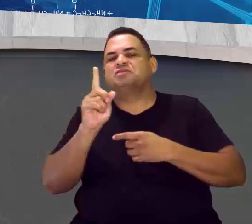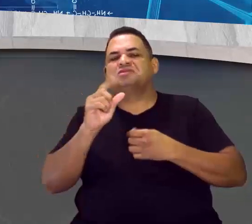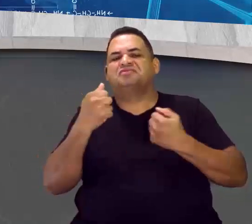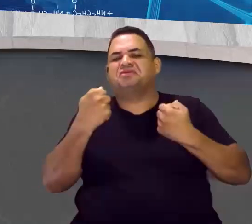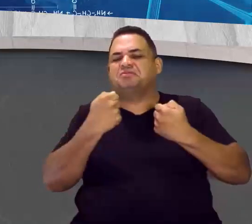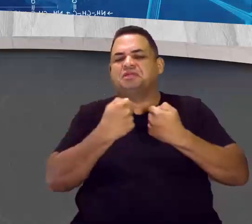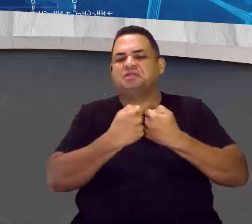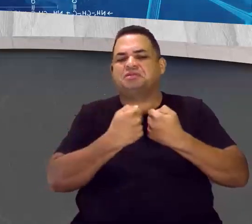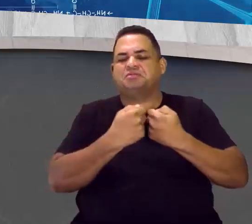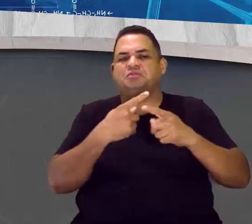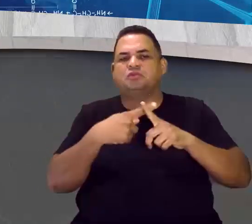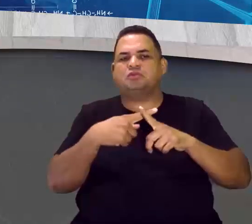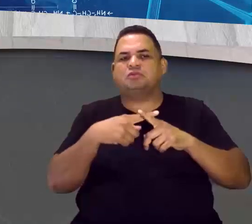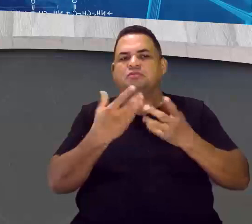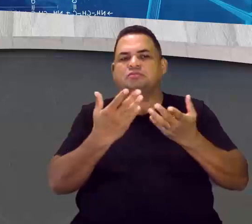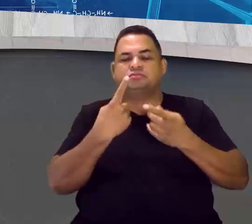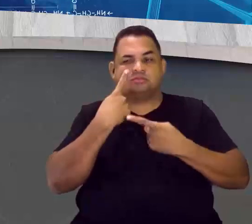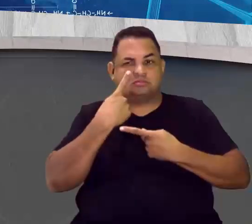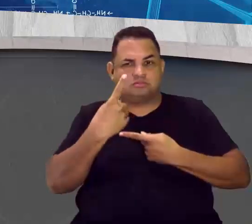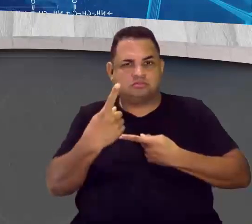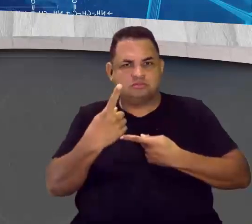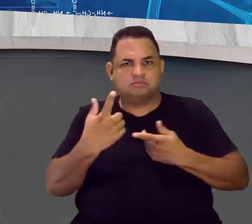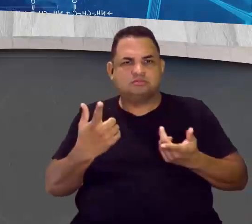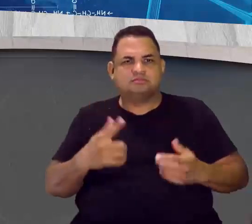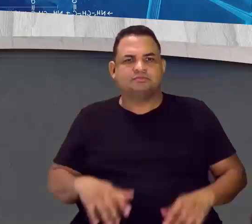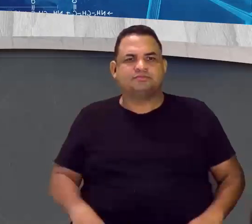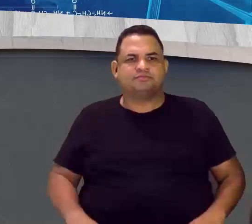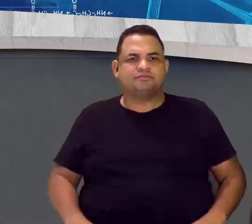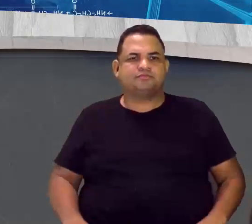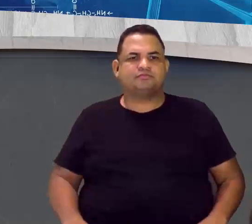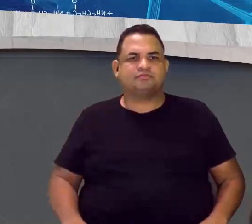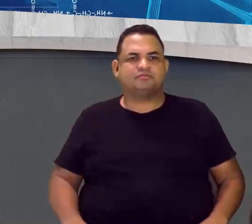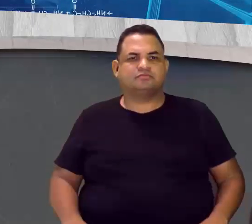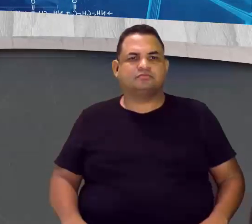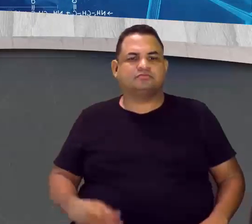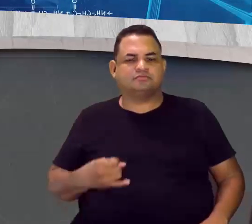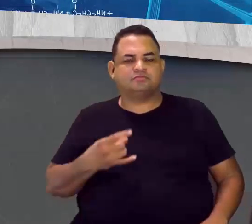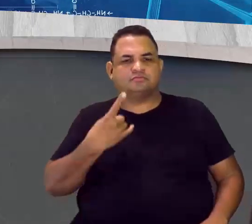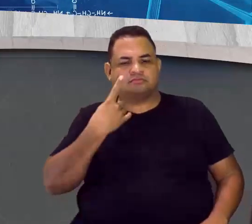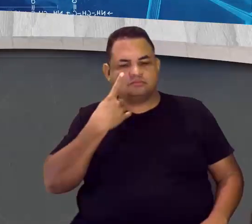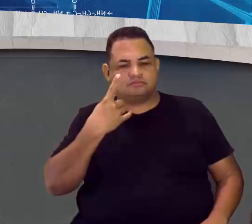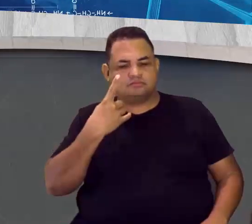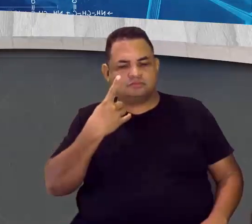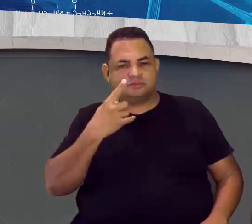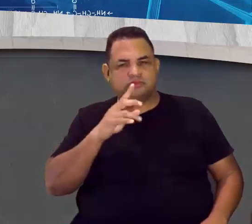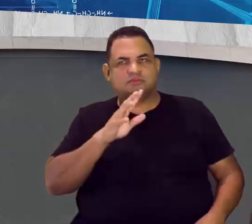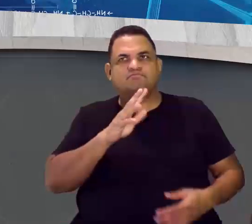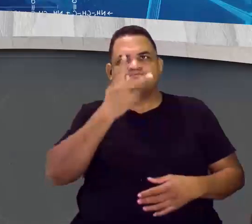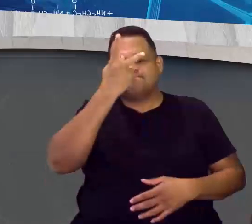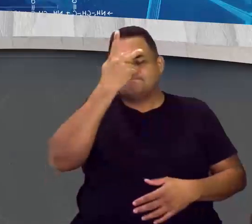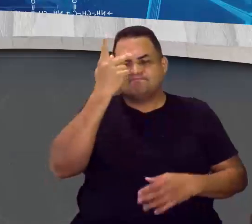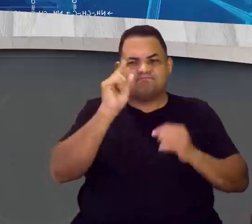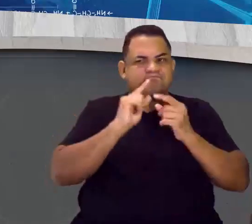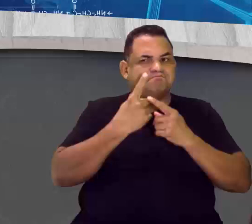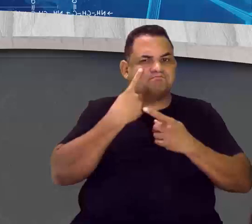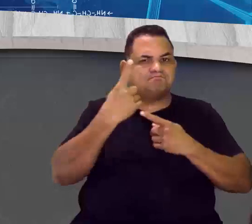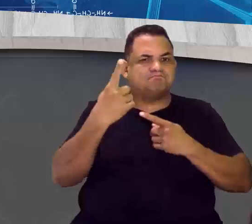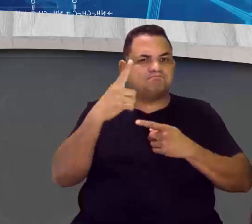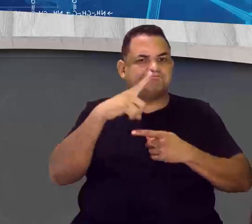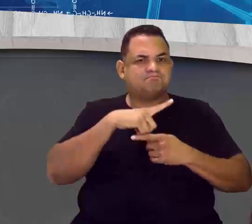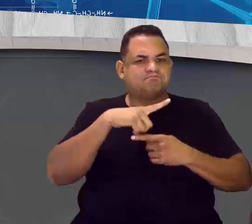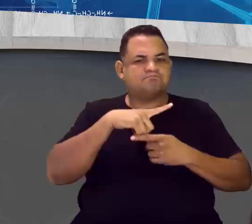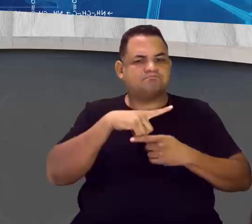aproximam. Você já observou, de repente você vê alguém e sofre